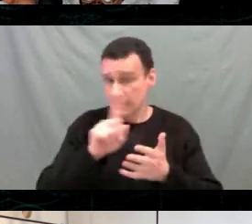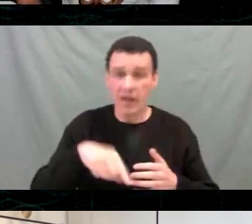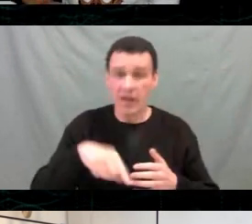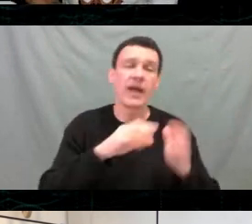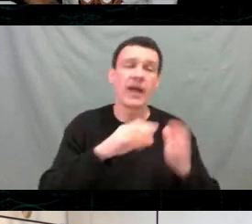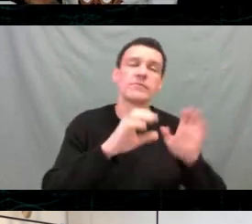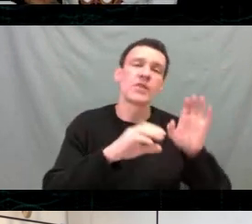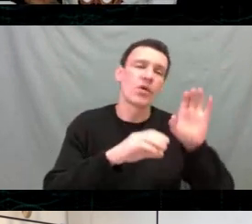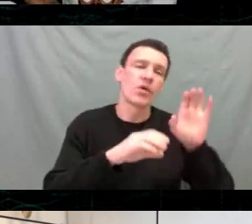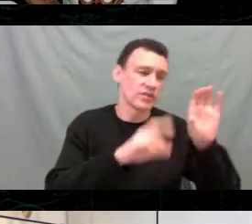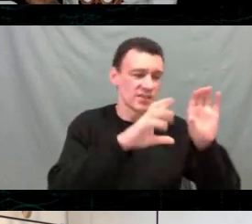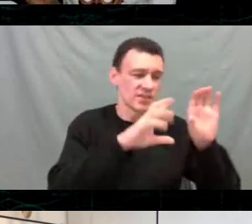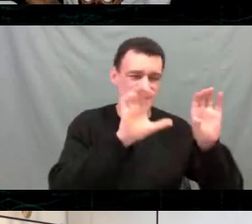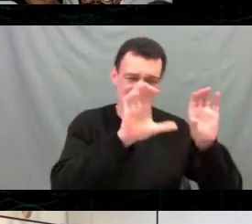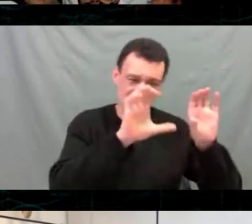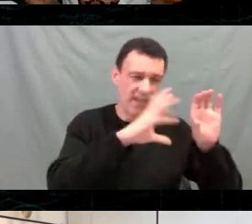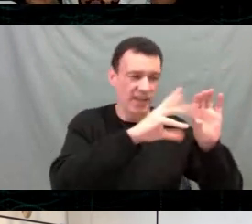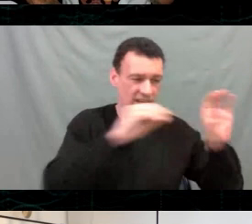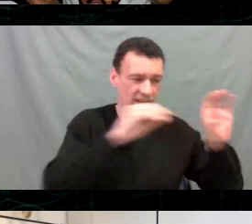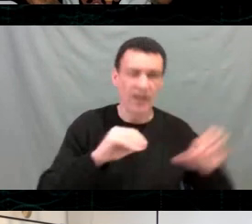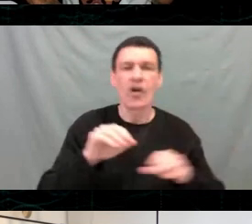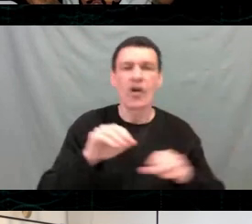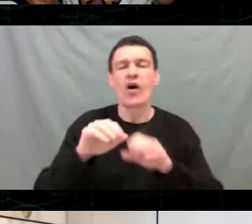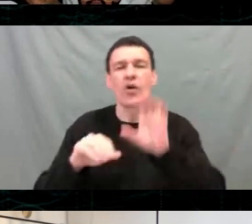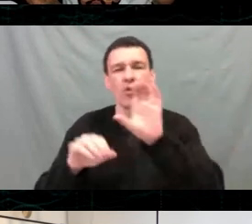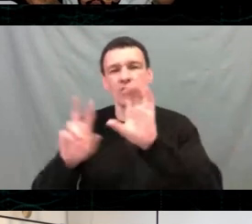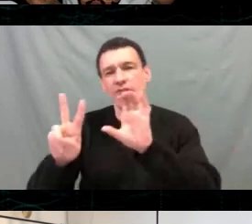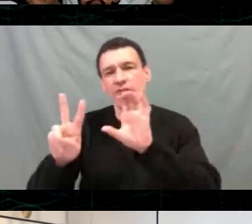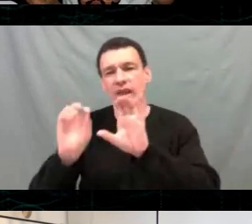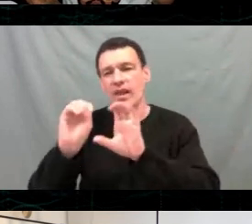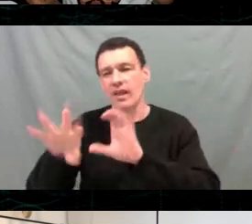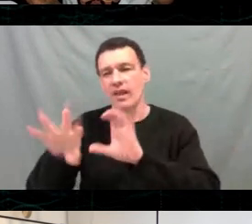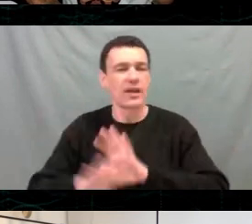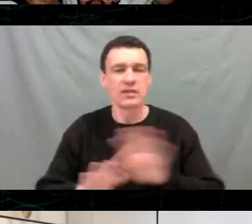onde. Mano, é tenso isso. Tá melhorando agora, né?